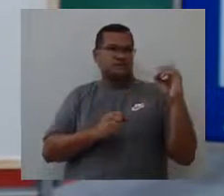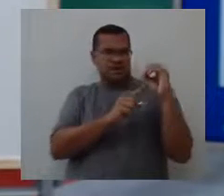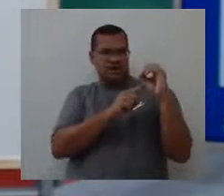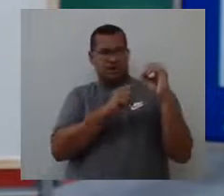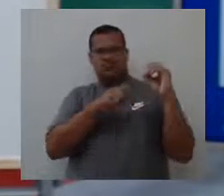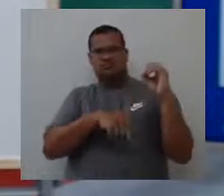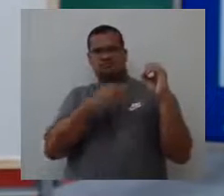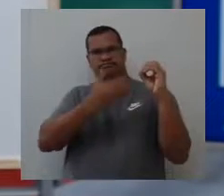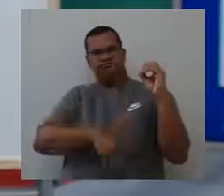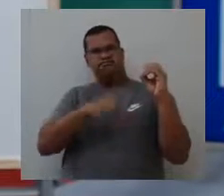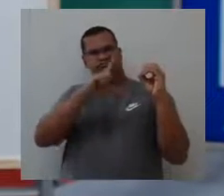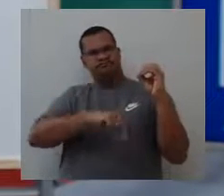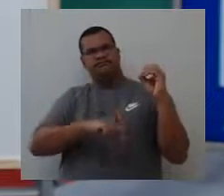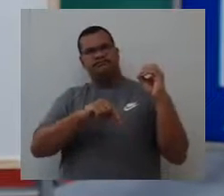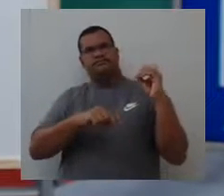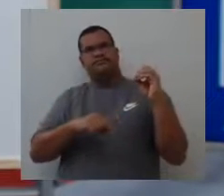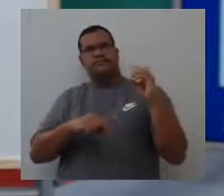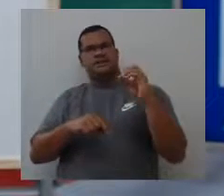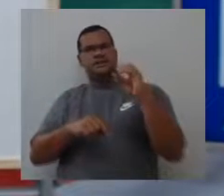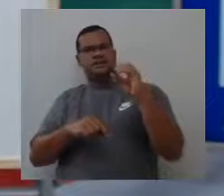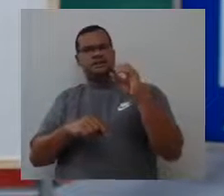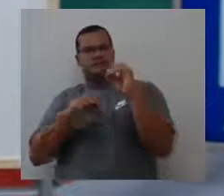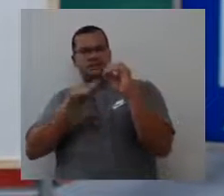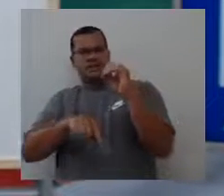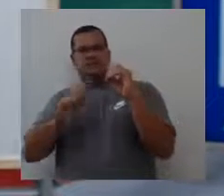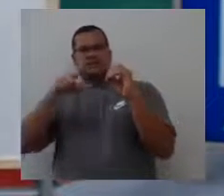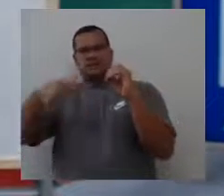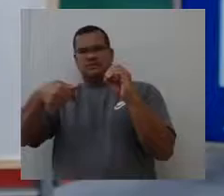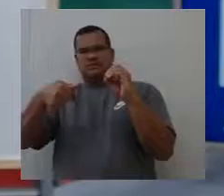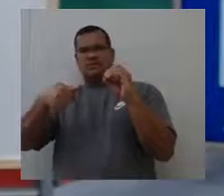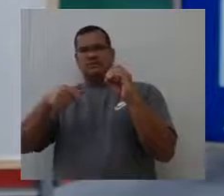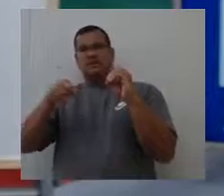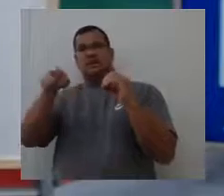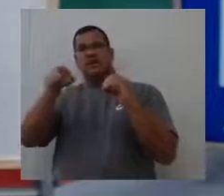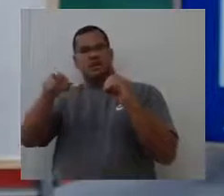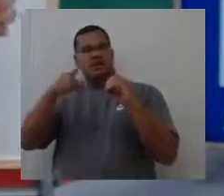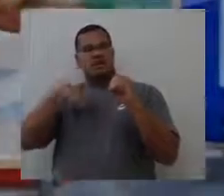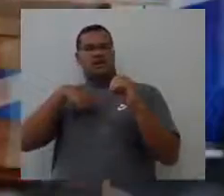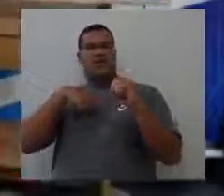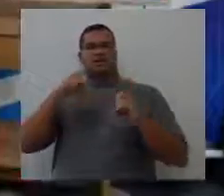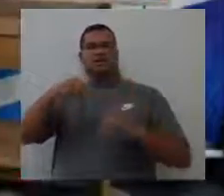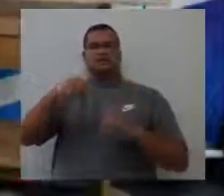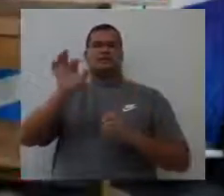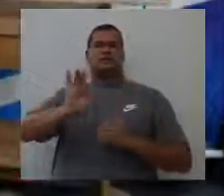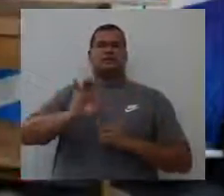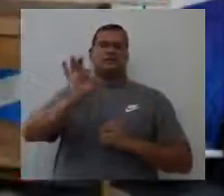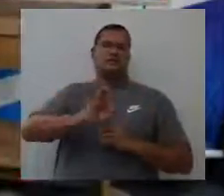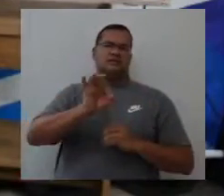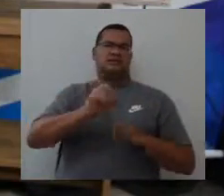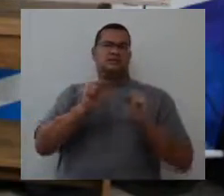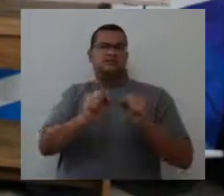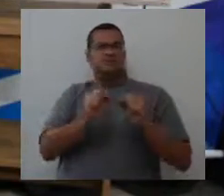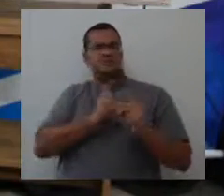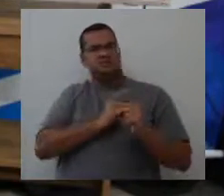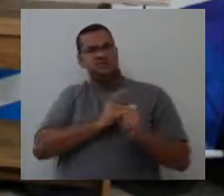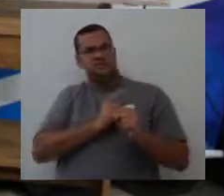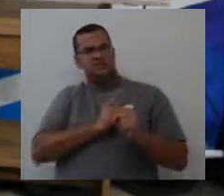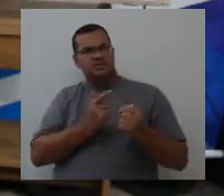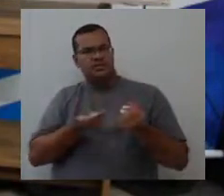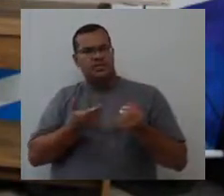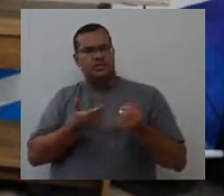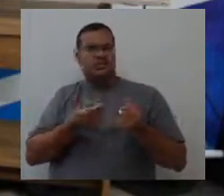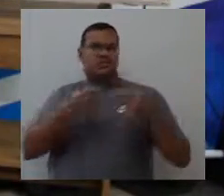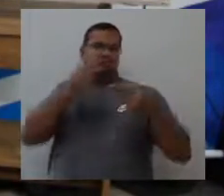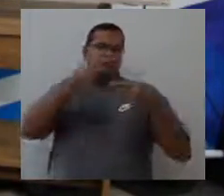o 0,17 que traz para a gente essa redução no preço de 17%. Então eu tanto posso trabalhar com porcentagem em forma